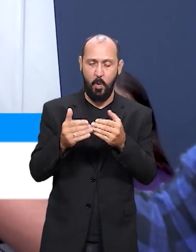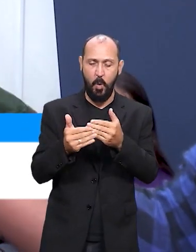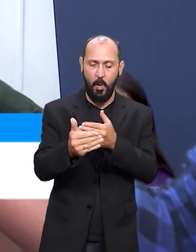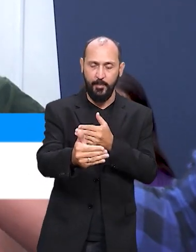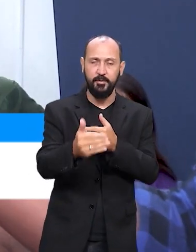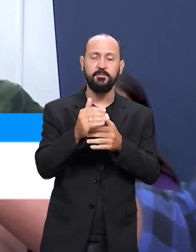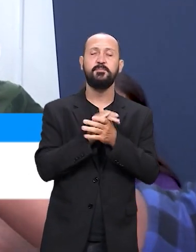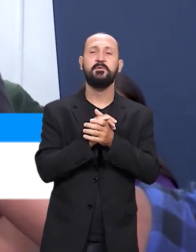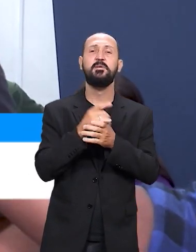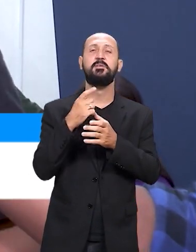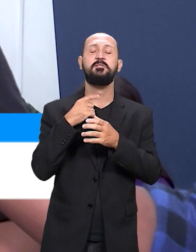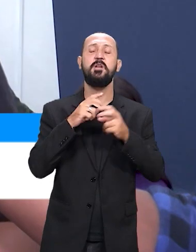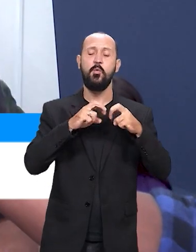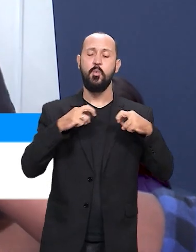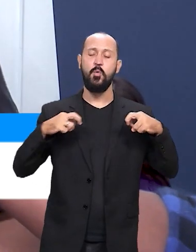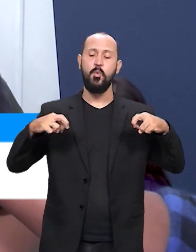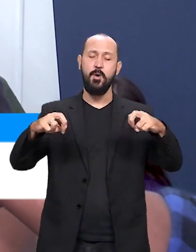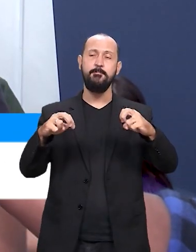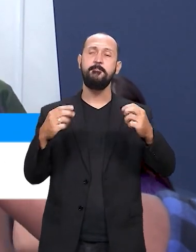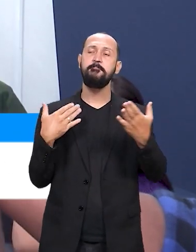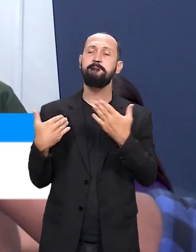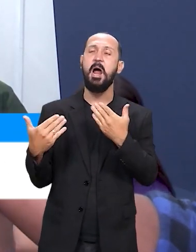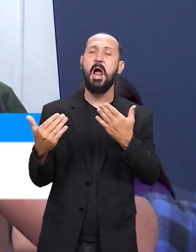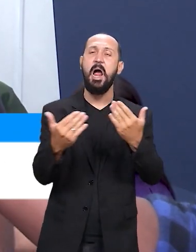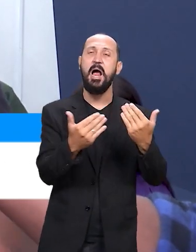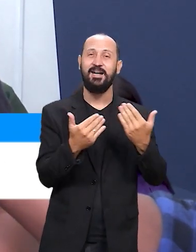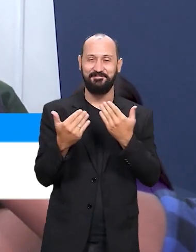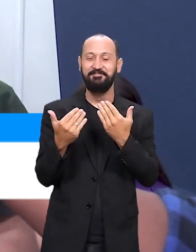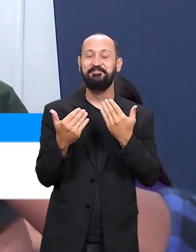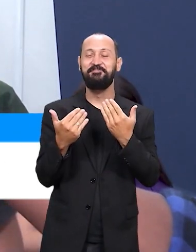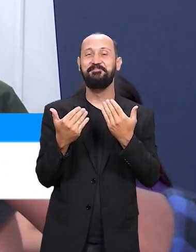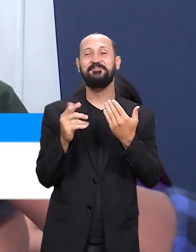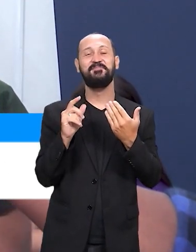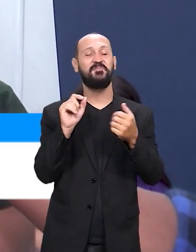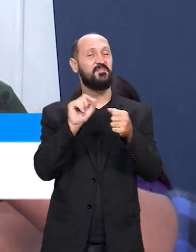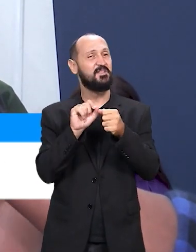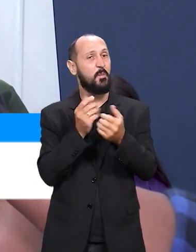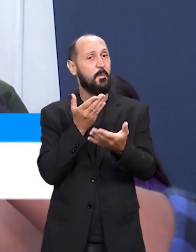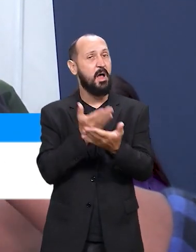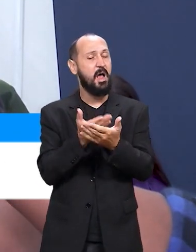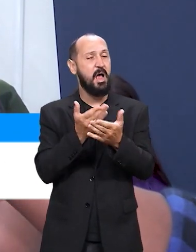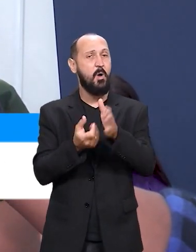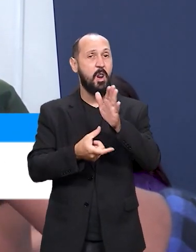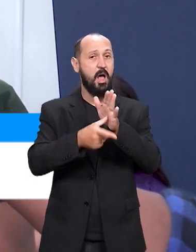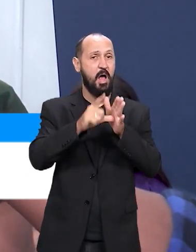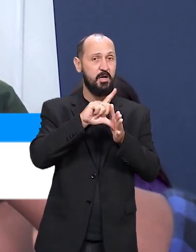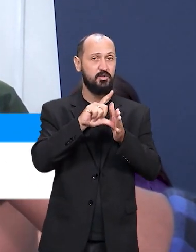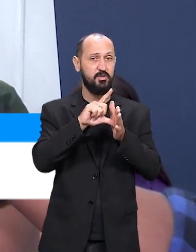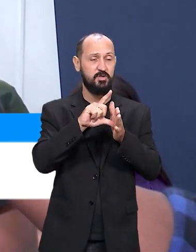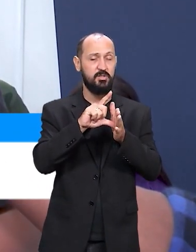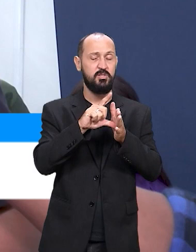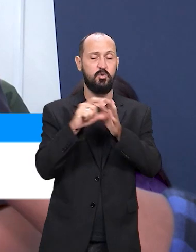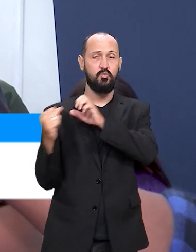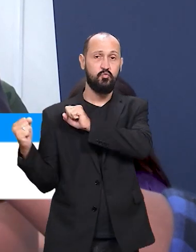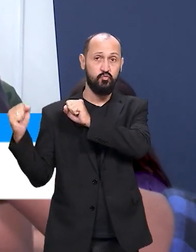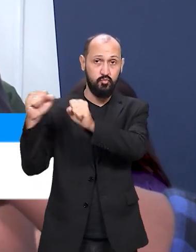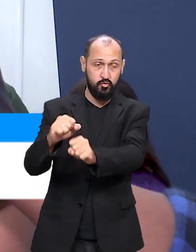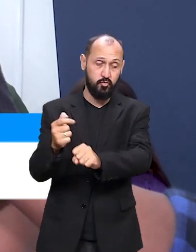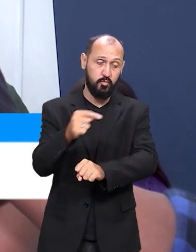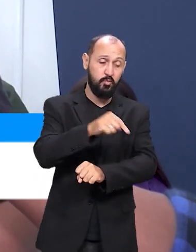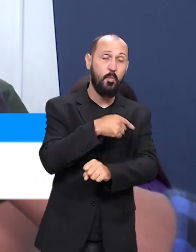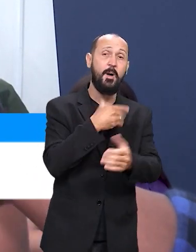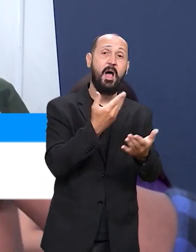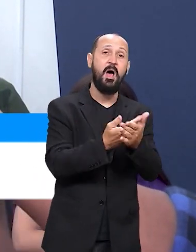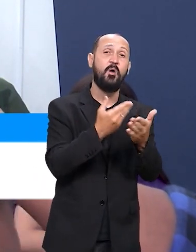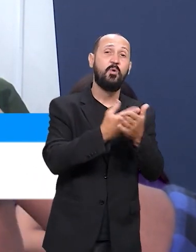ano, a gente tinha umas rodas de conversa, né, que a gente fazia uma aula antes do judô, que chamava aula de escuta, e a